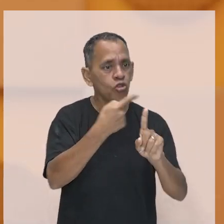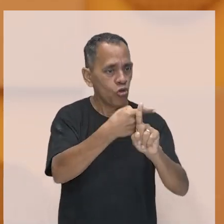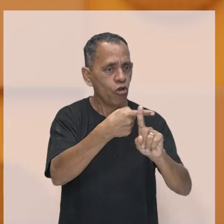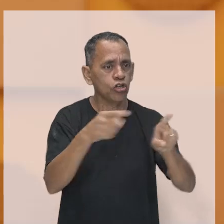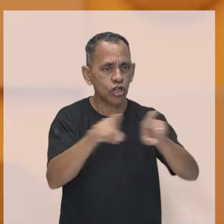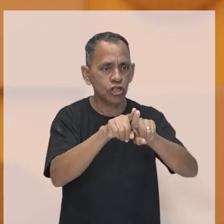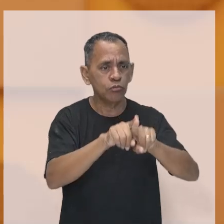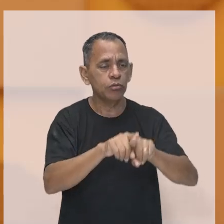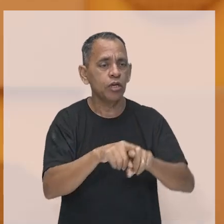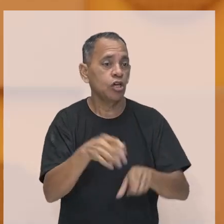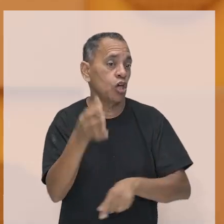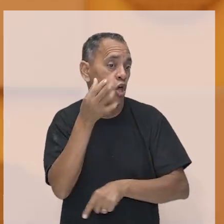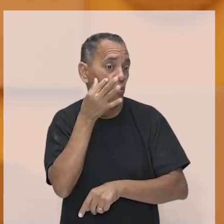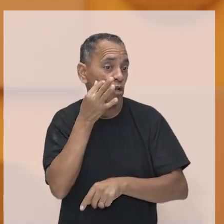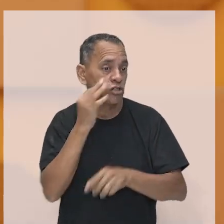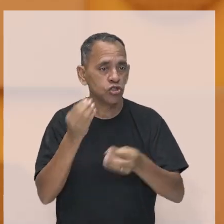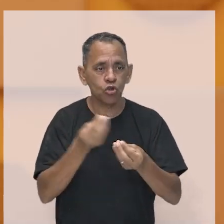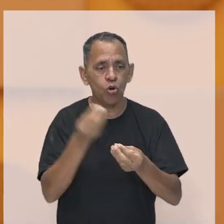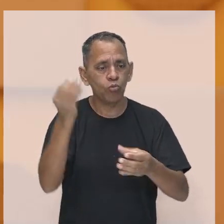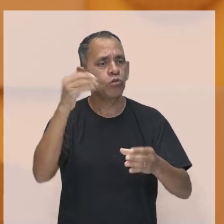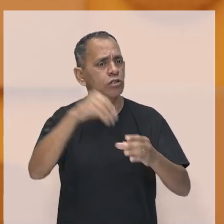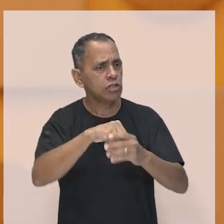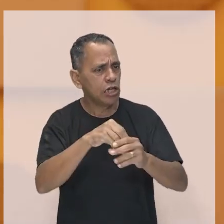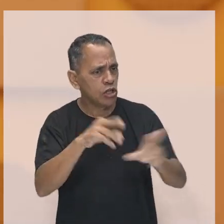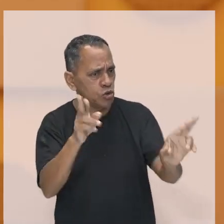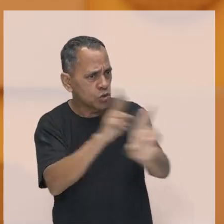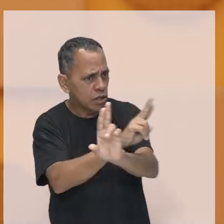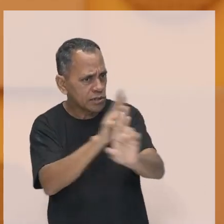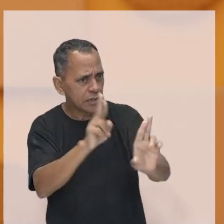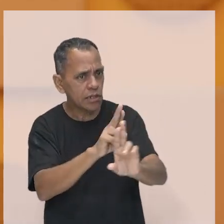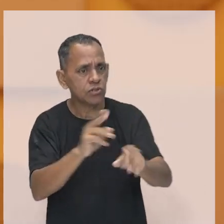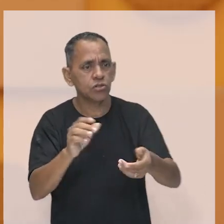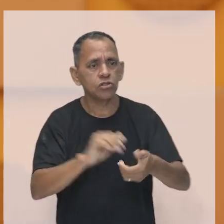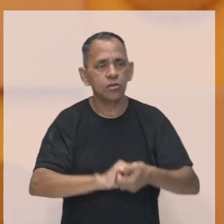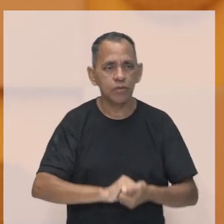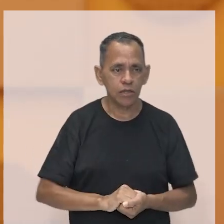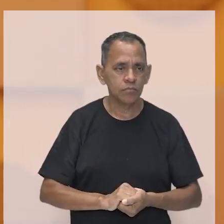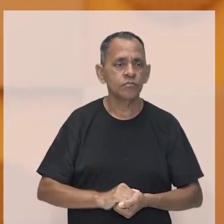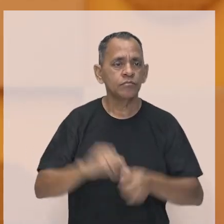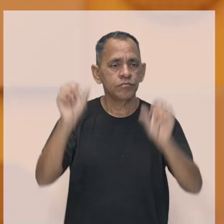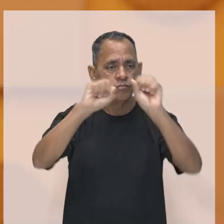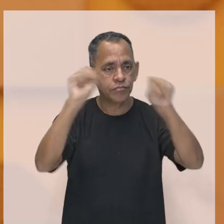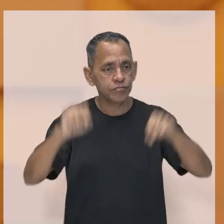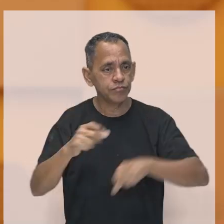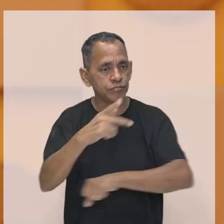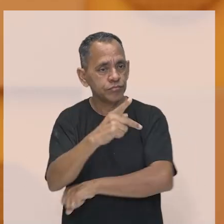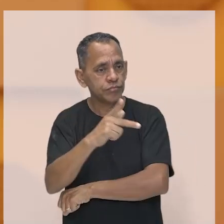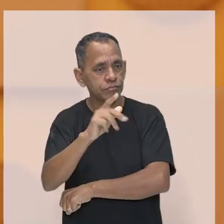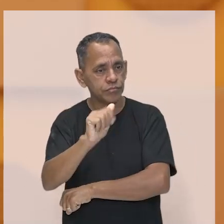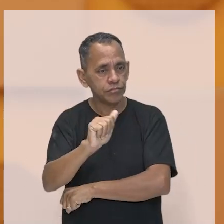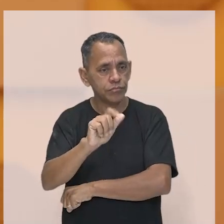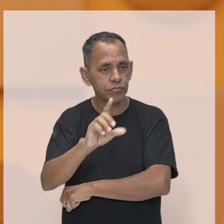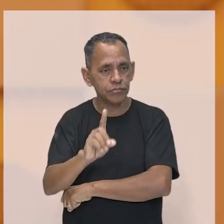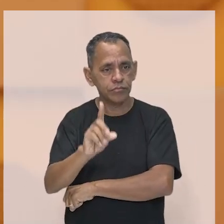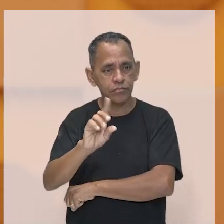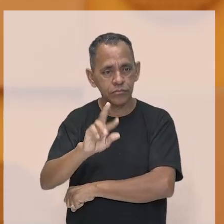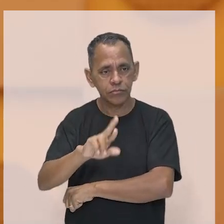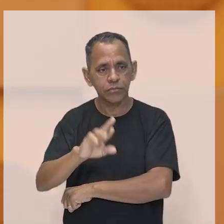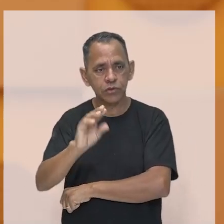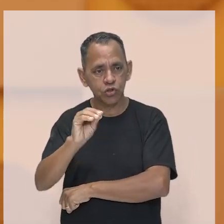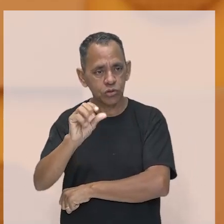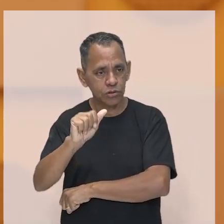esteve muito presente nas questões políticas da época, em que se adotava o sistema de padroado